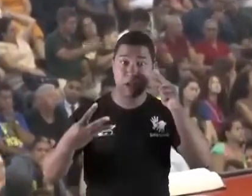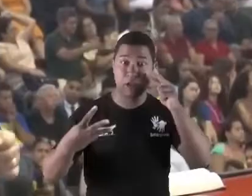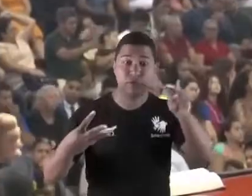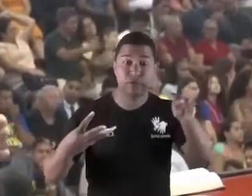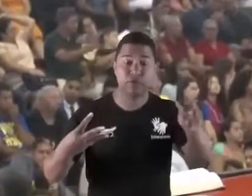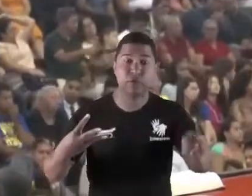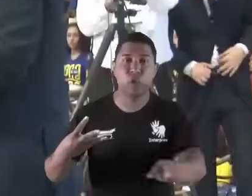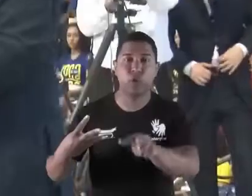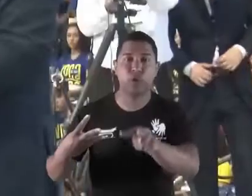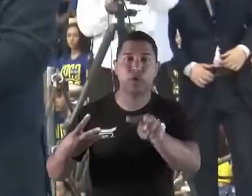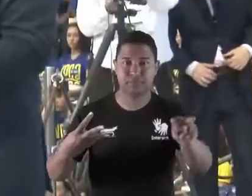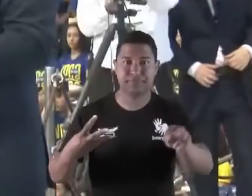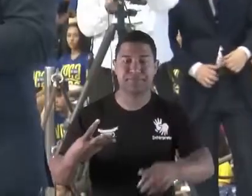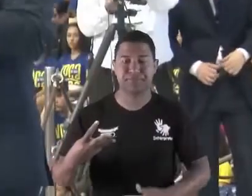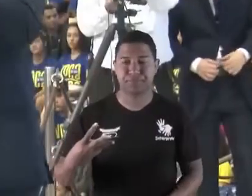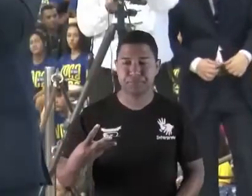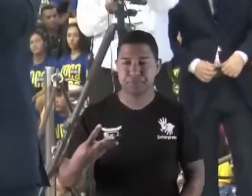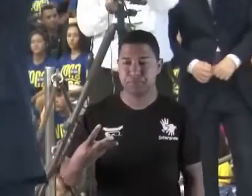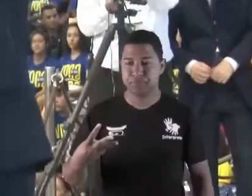querubins,